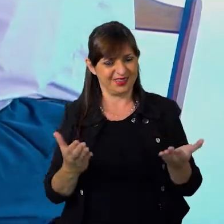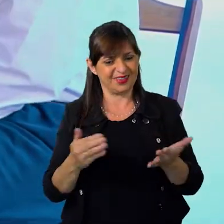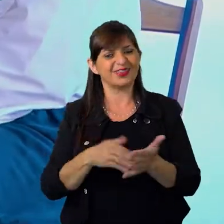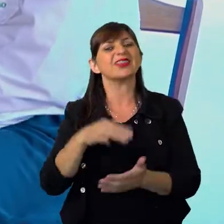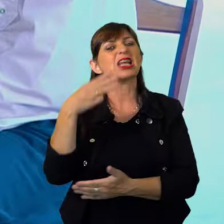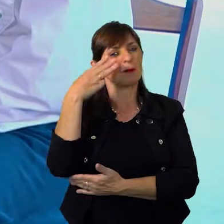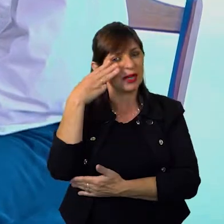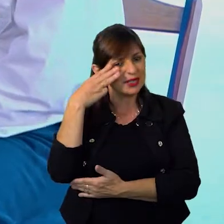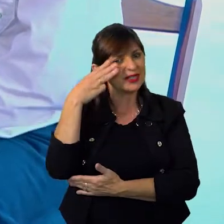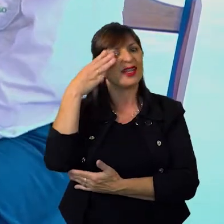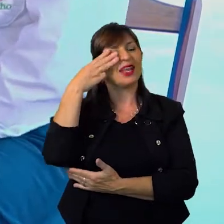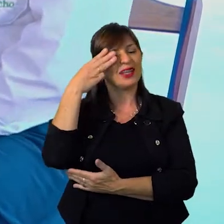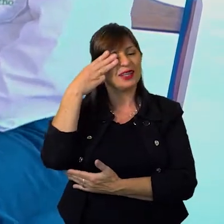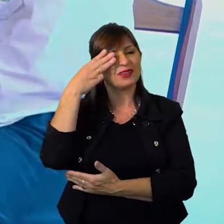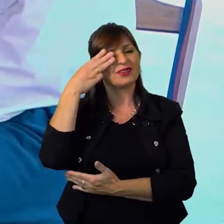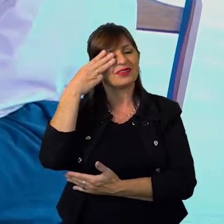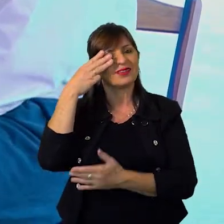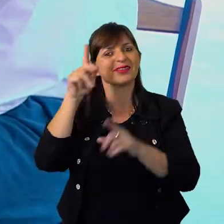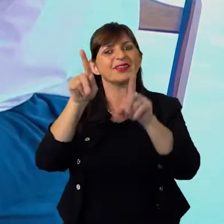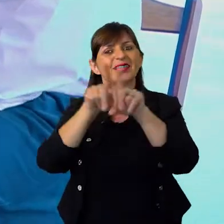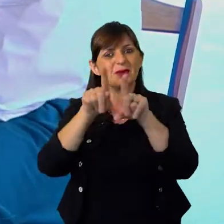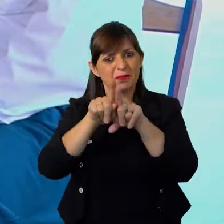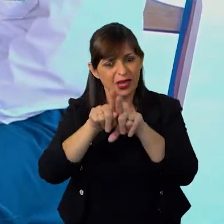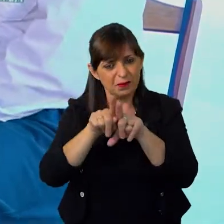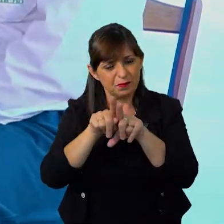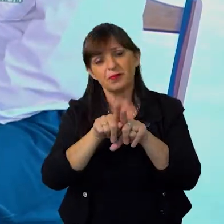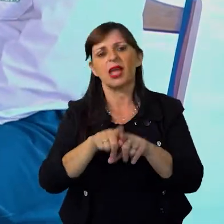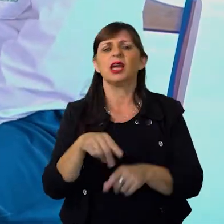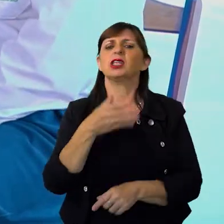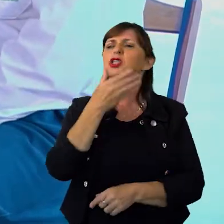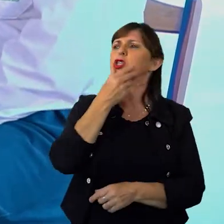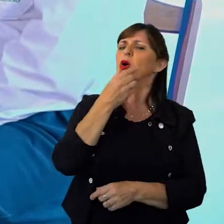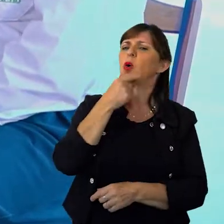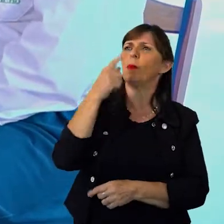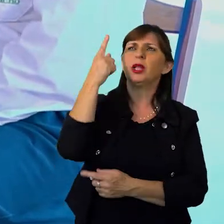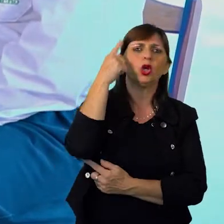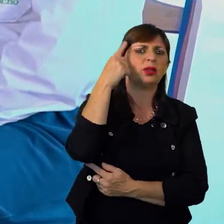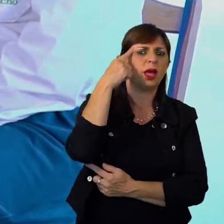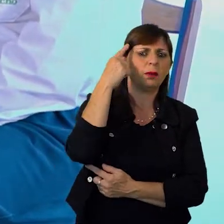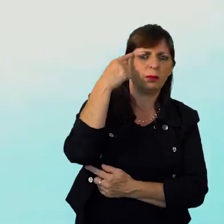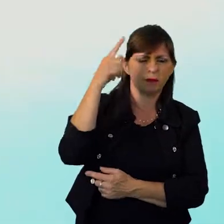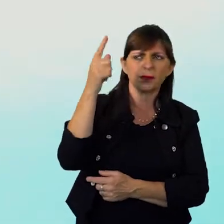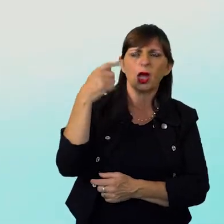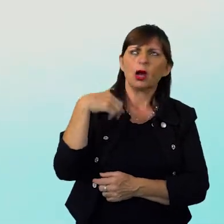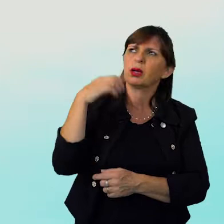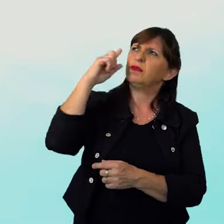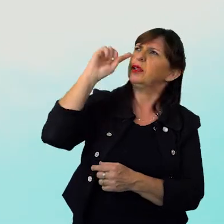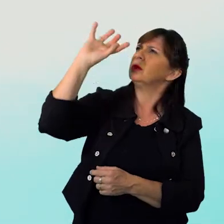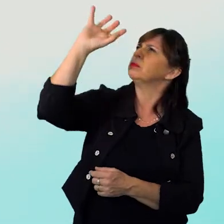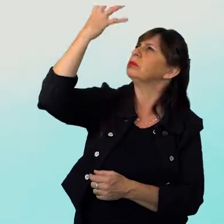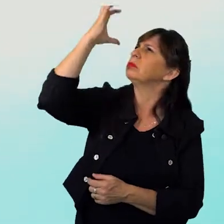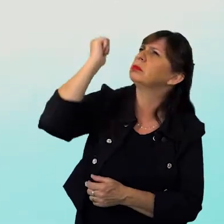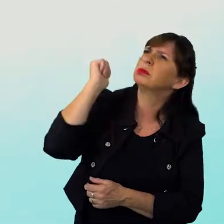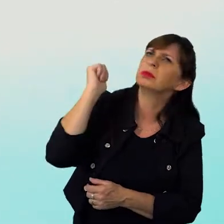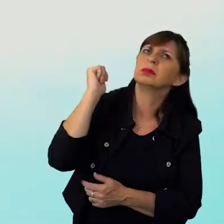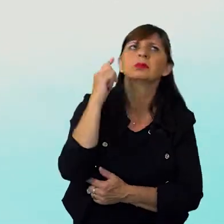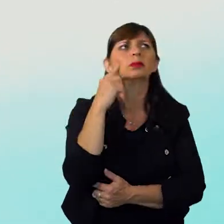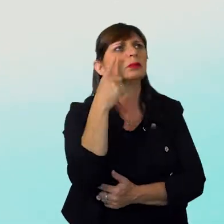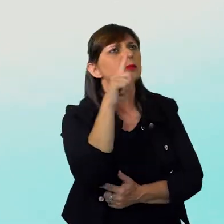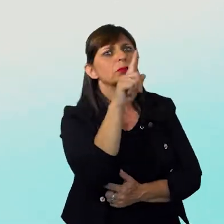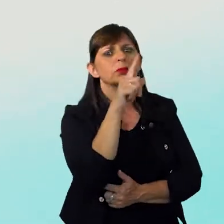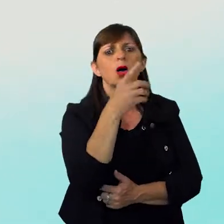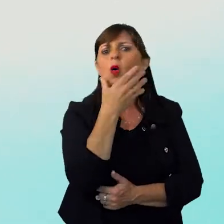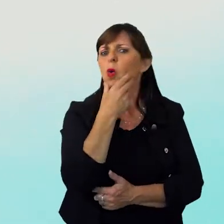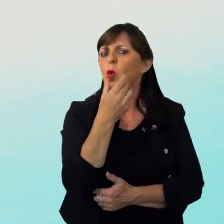melhor também é o homem do tempo Ó você relatou ele não